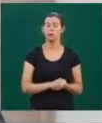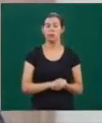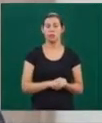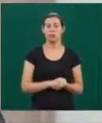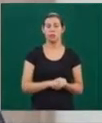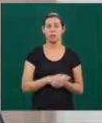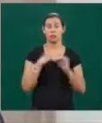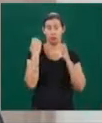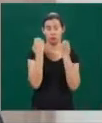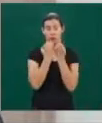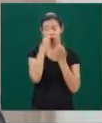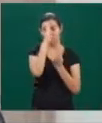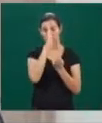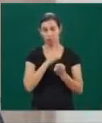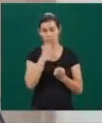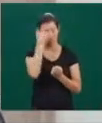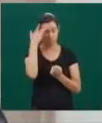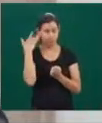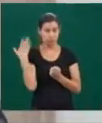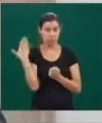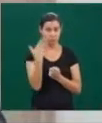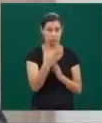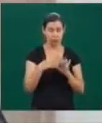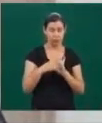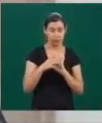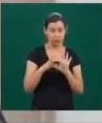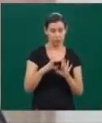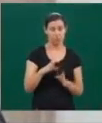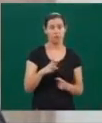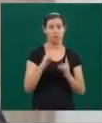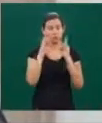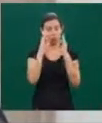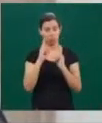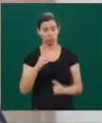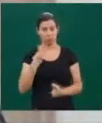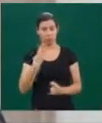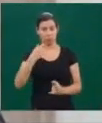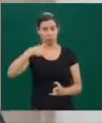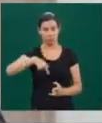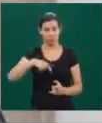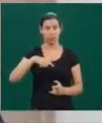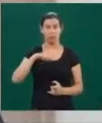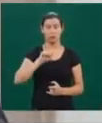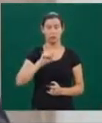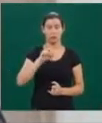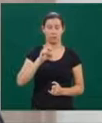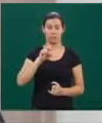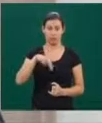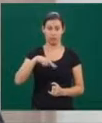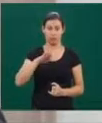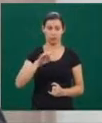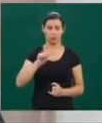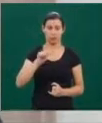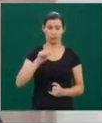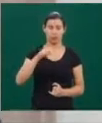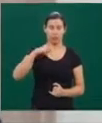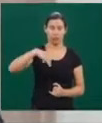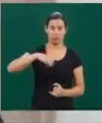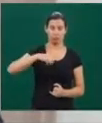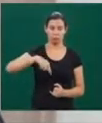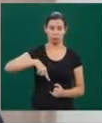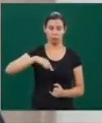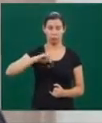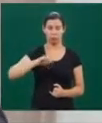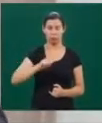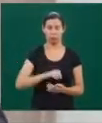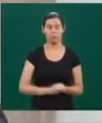e aberto a toda a comunidade. Será no auditório do Bloco 3Q do campus Santa Mônica da UFO. A primeira palestra, então, é no dia 23